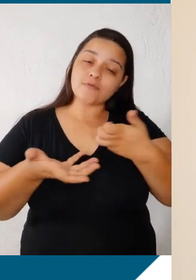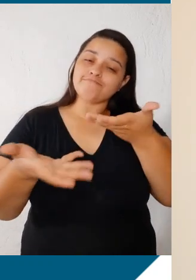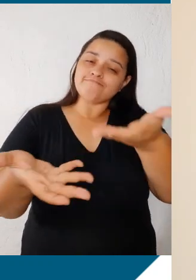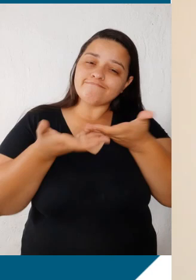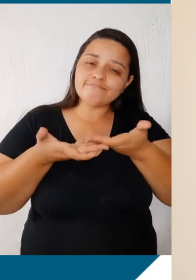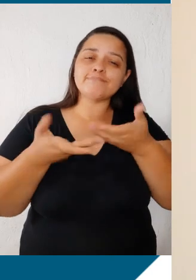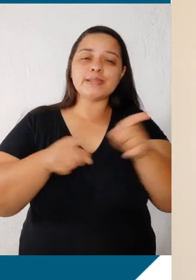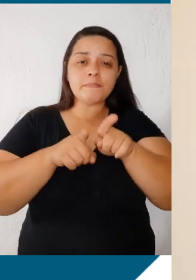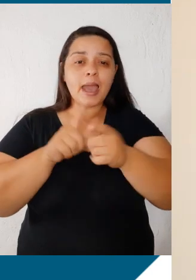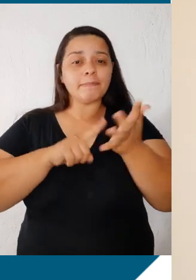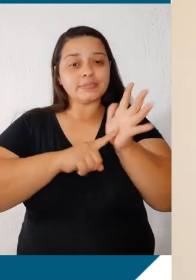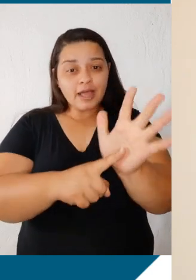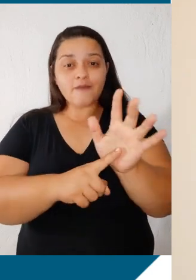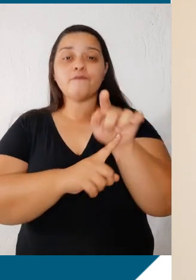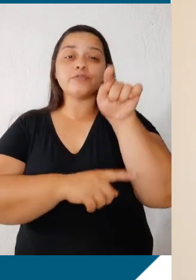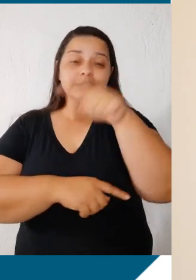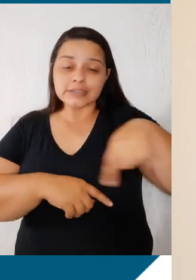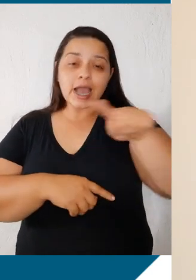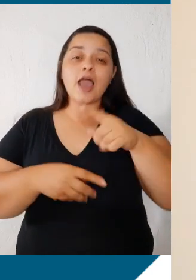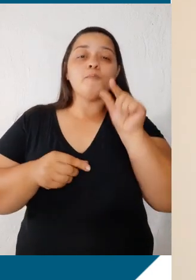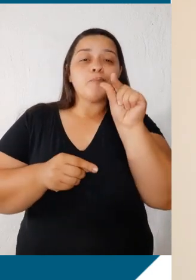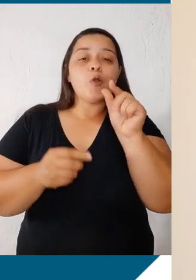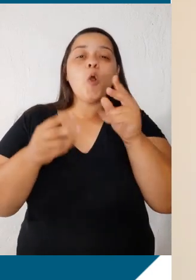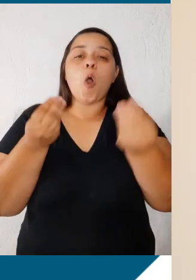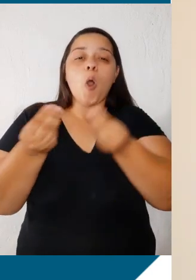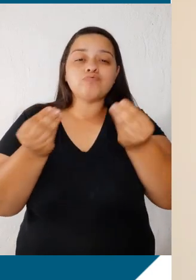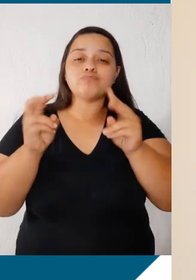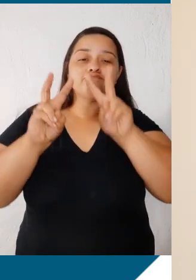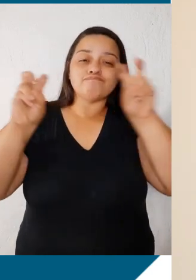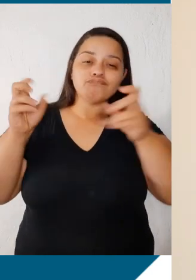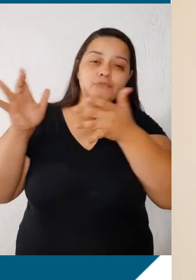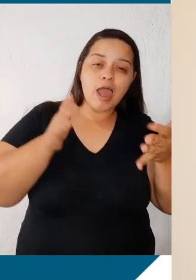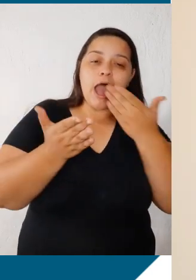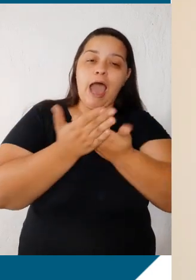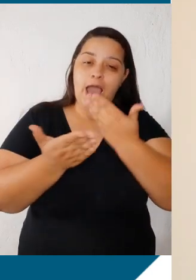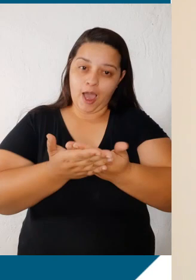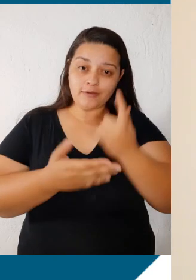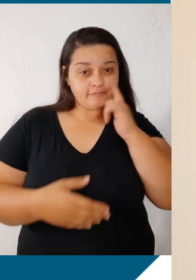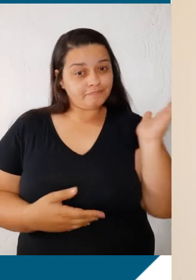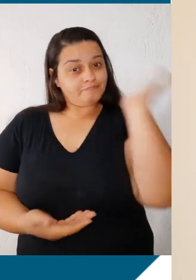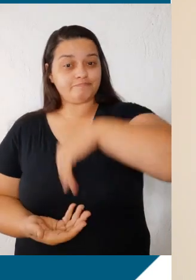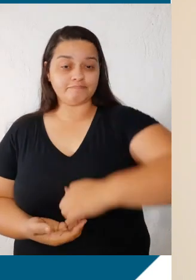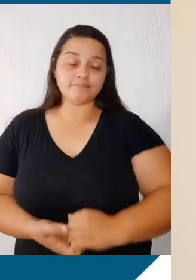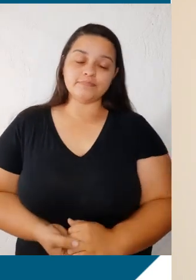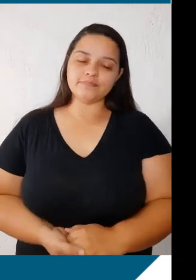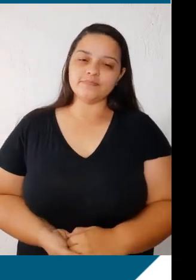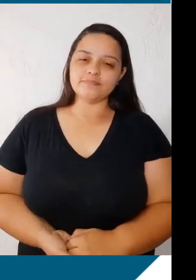as boas-vindas e apresentar para você um pouco do funcionamento da nossa disciplina ao longo do ano. Vamos